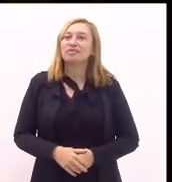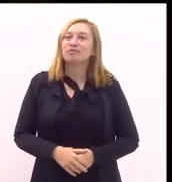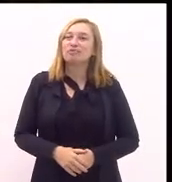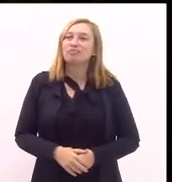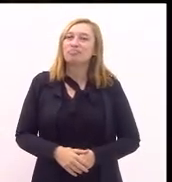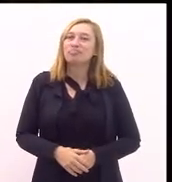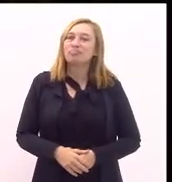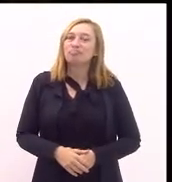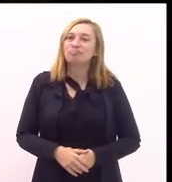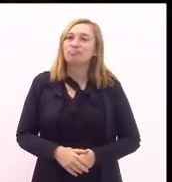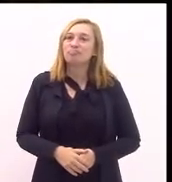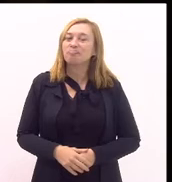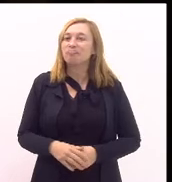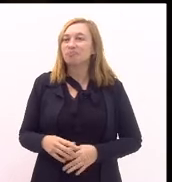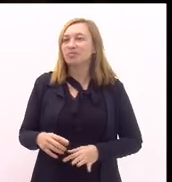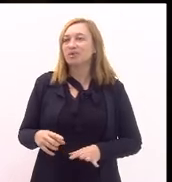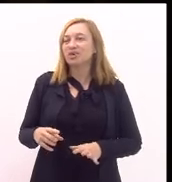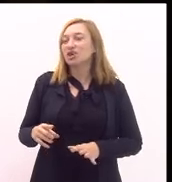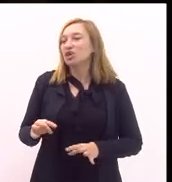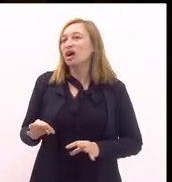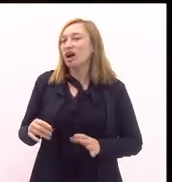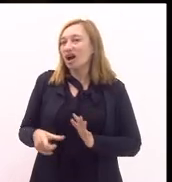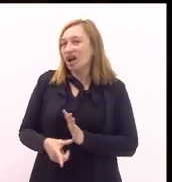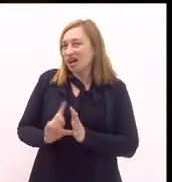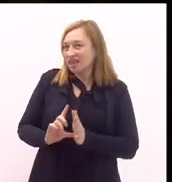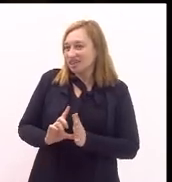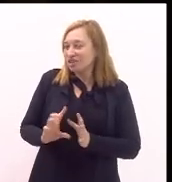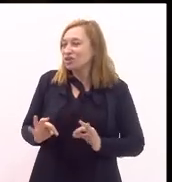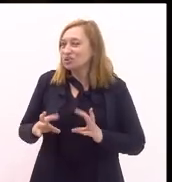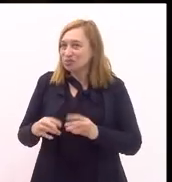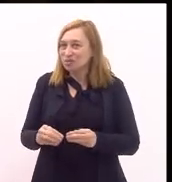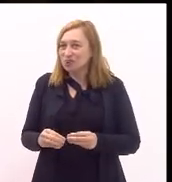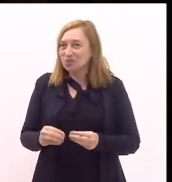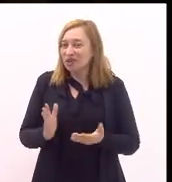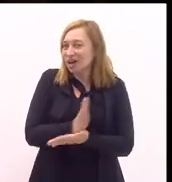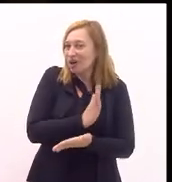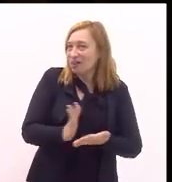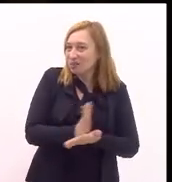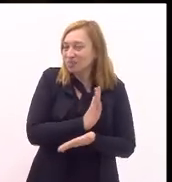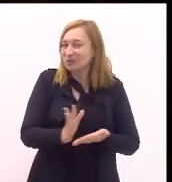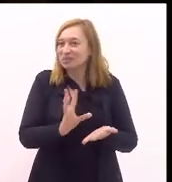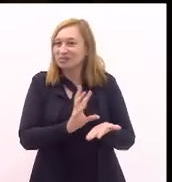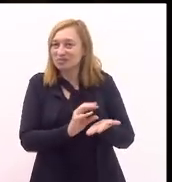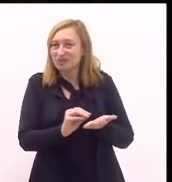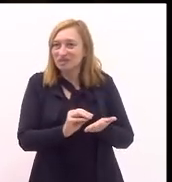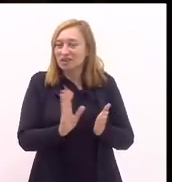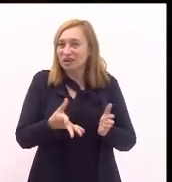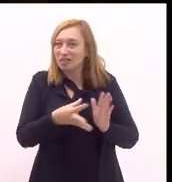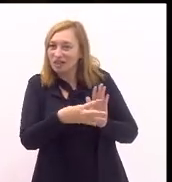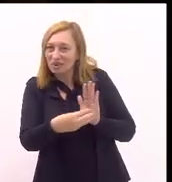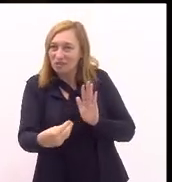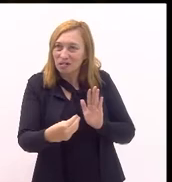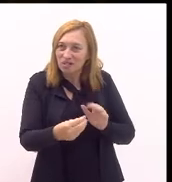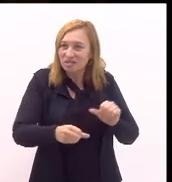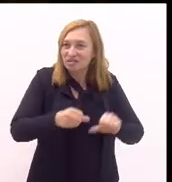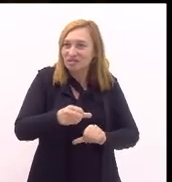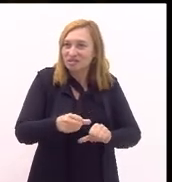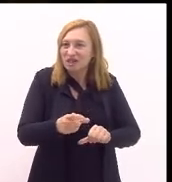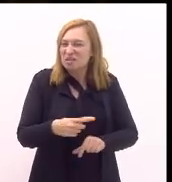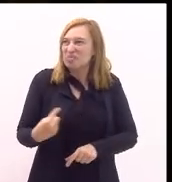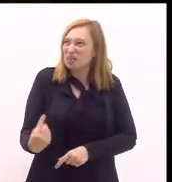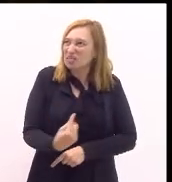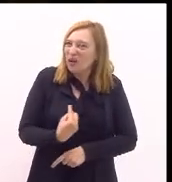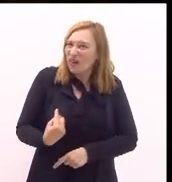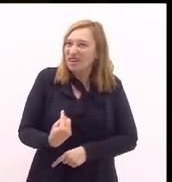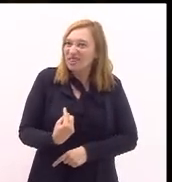mas é mas essa progressiva é muito antes de das paradas alguns algumas faltas dessa que hoje em dia virou moda né virou amor para gente